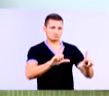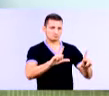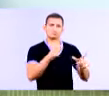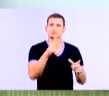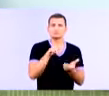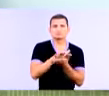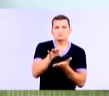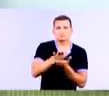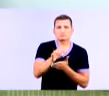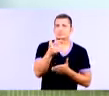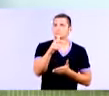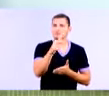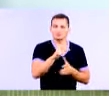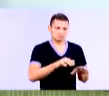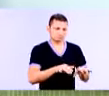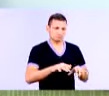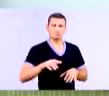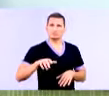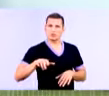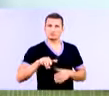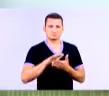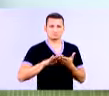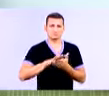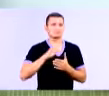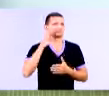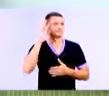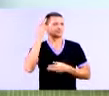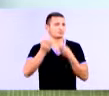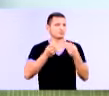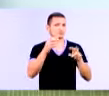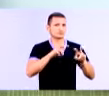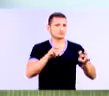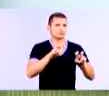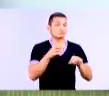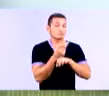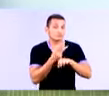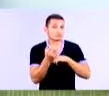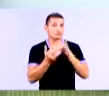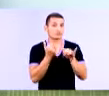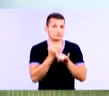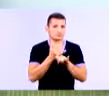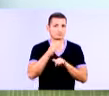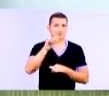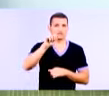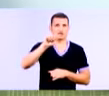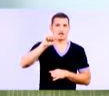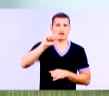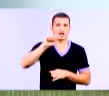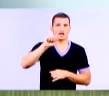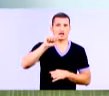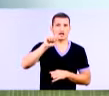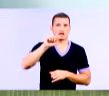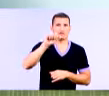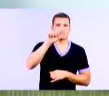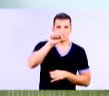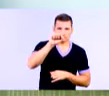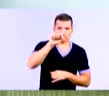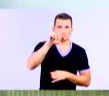tinha teclado, que não tinha mouse. Imagina que computador é esse, né? Procura na internet Altair, não é o Altair,